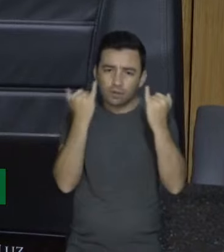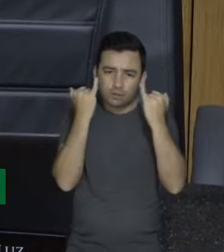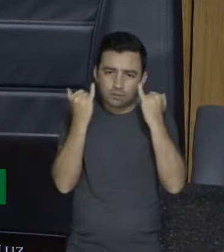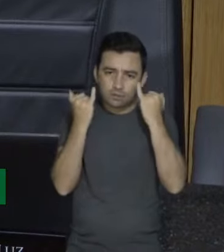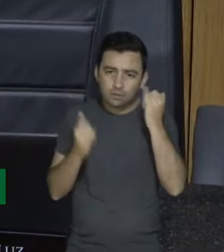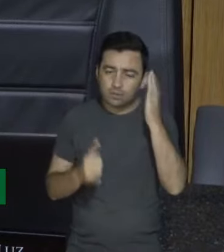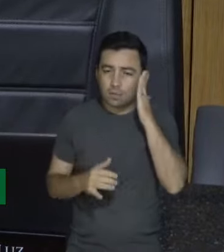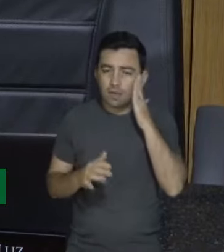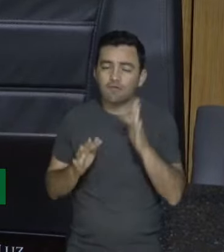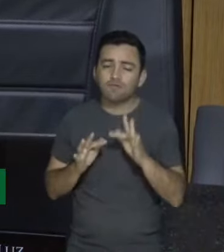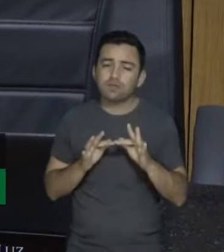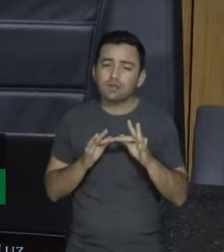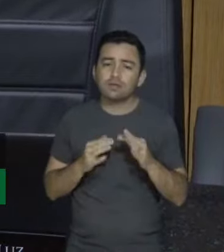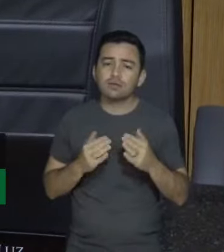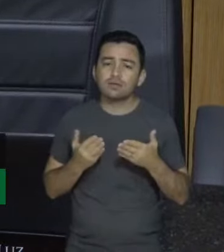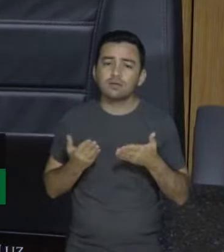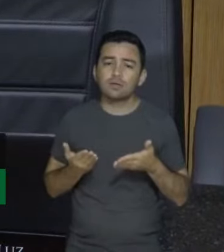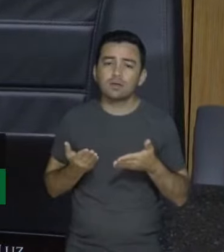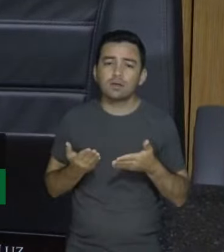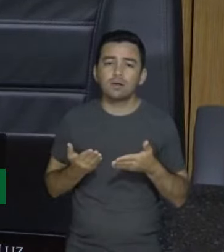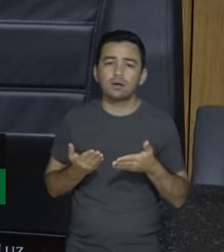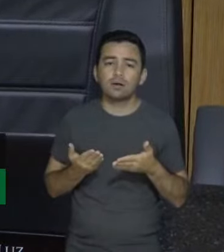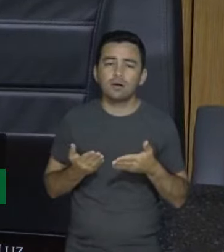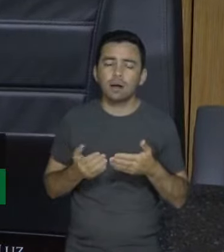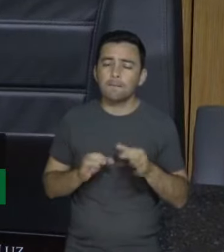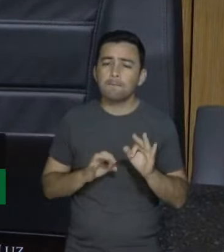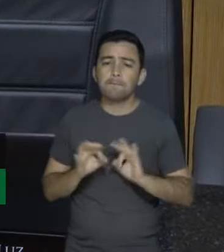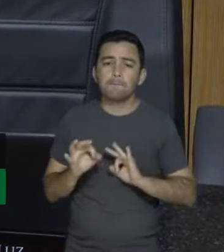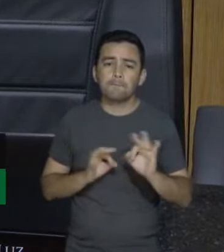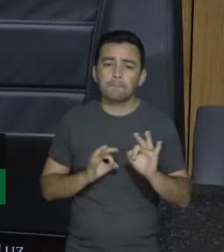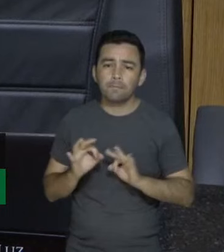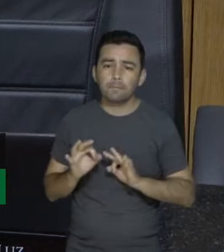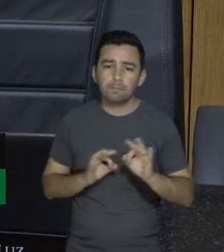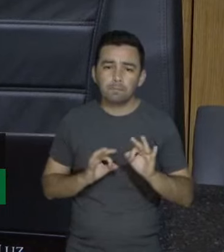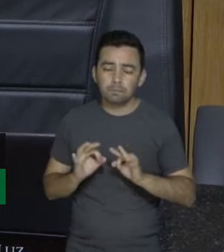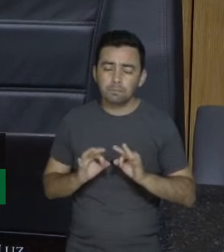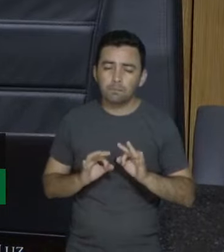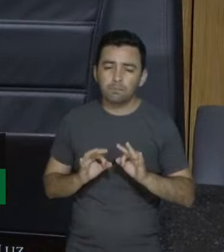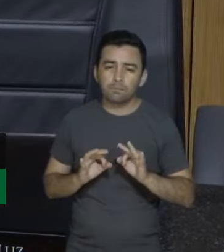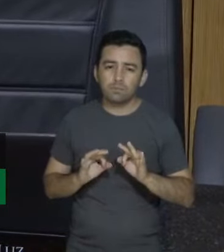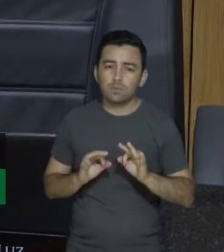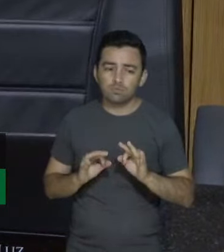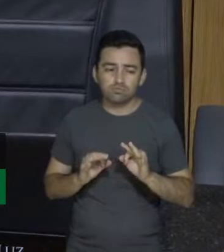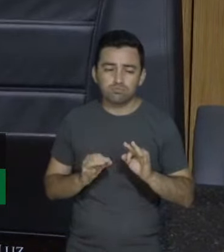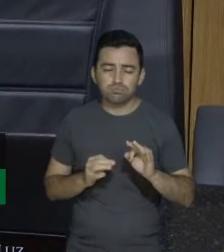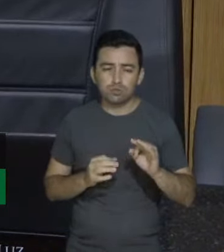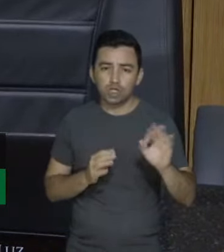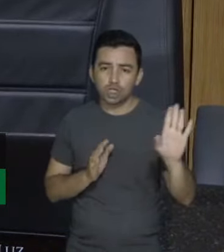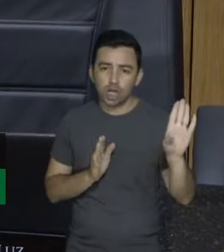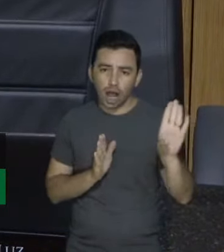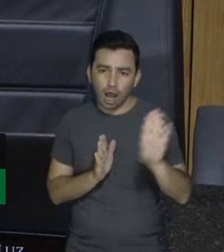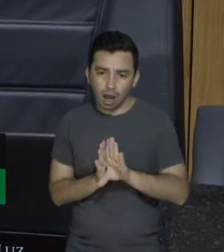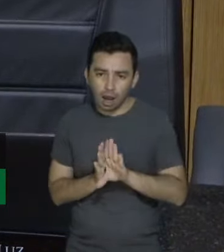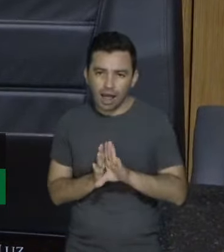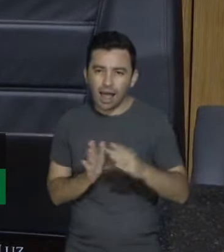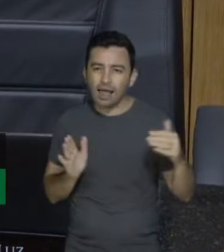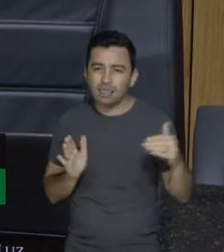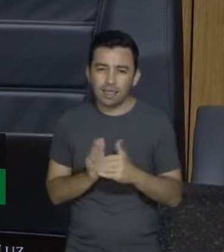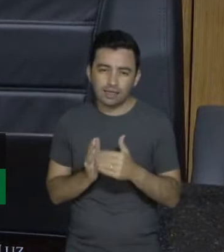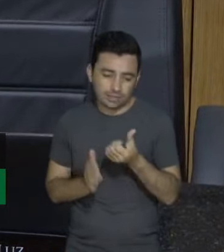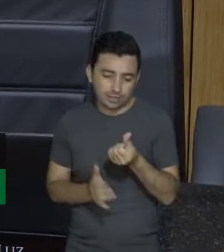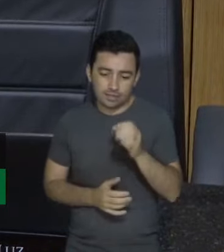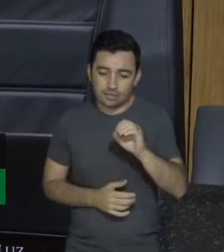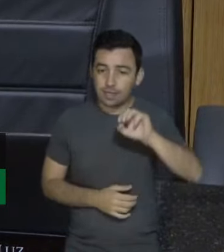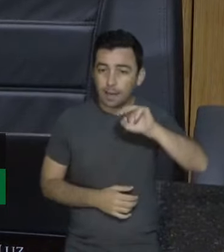Fundação Catarinense cultura sobre a preparação dessa Fundação para receber um volume de até 60 milhões